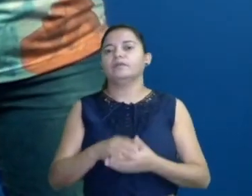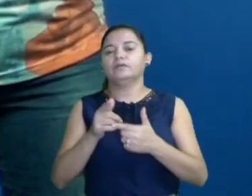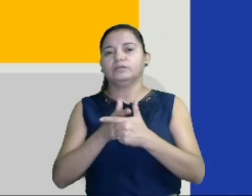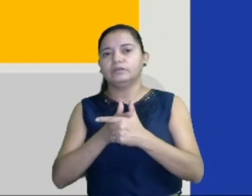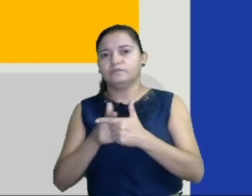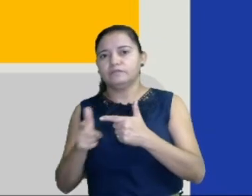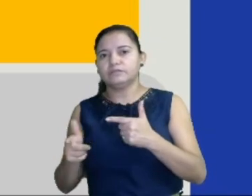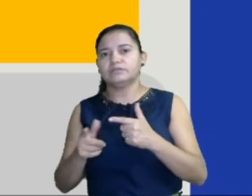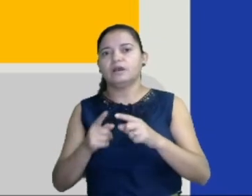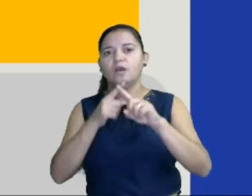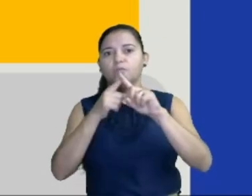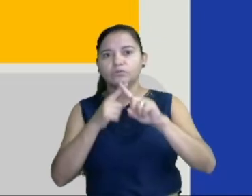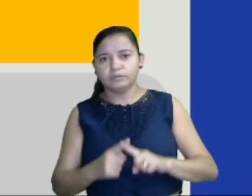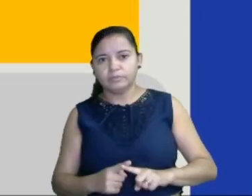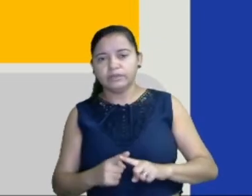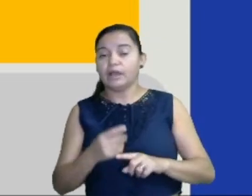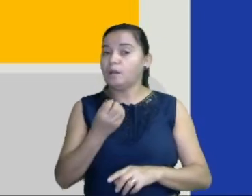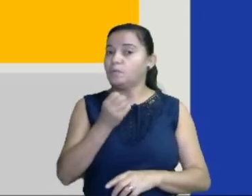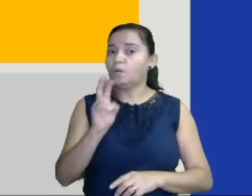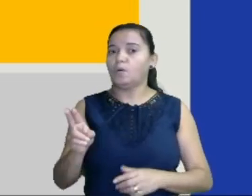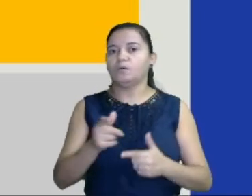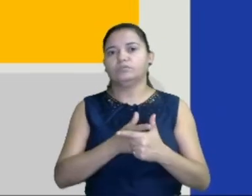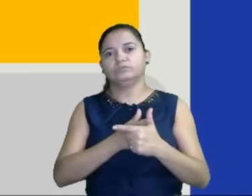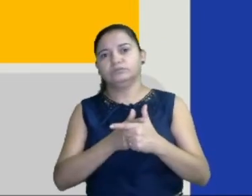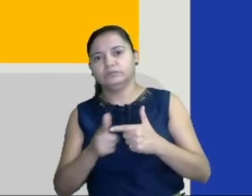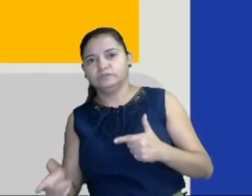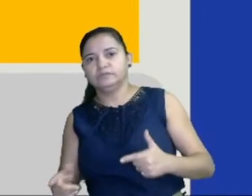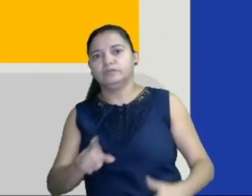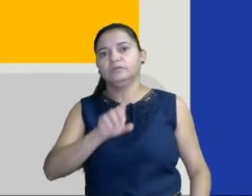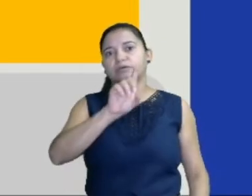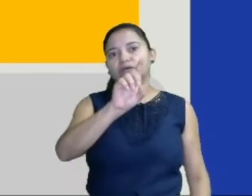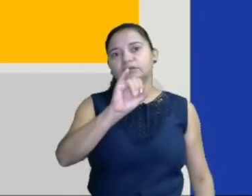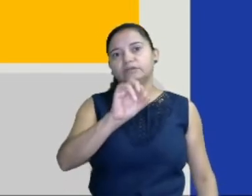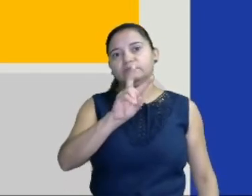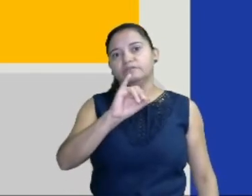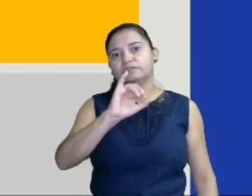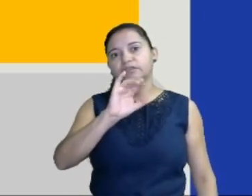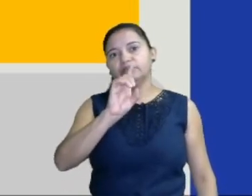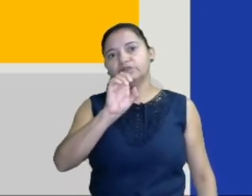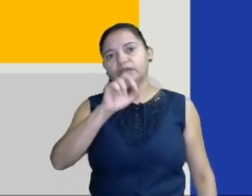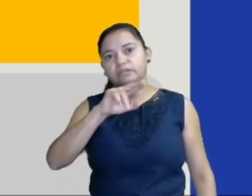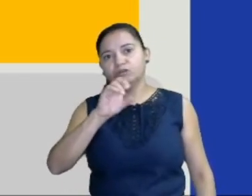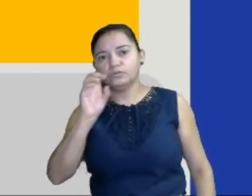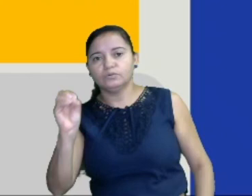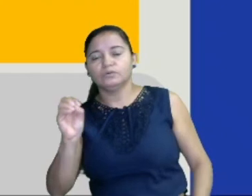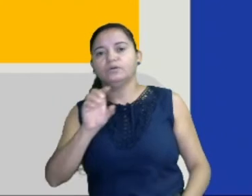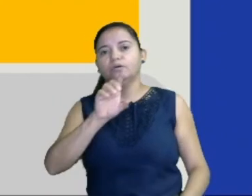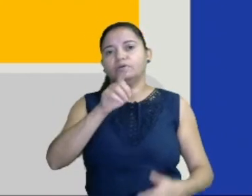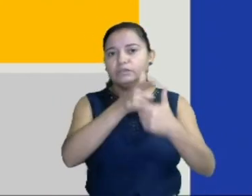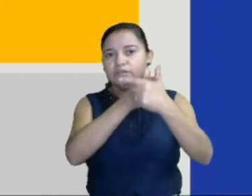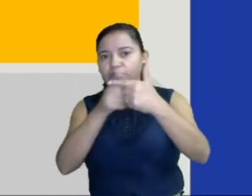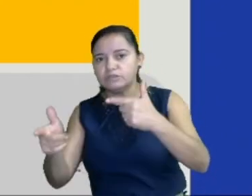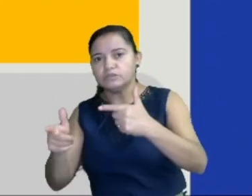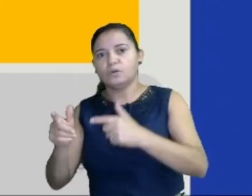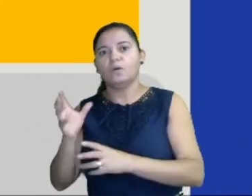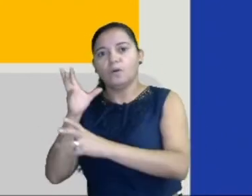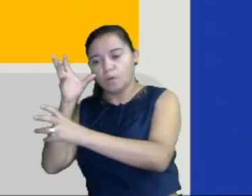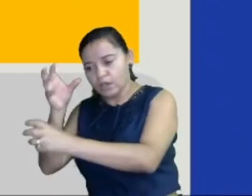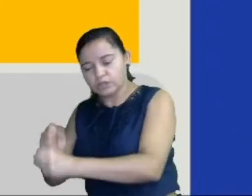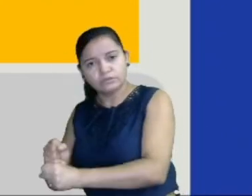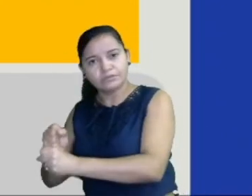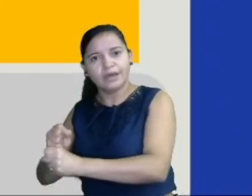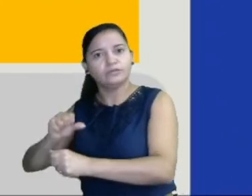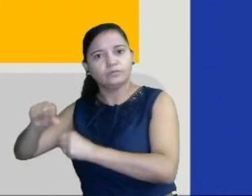divisão se multiplicarmos ou dividimos o dividendo divisor por mesmo valor ou quociente não se altera